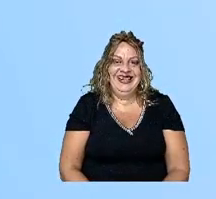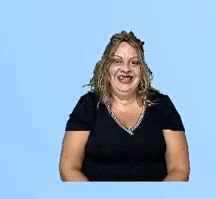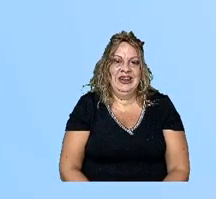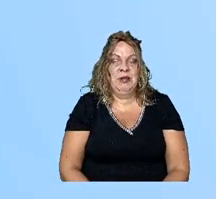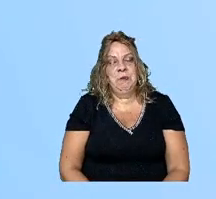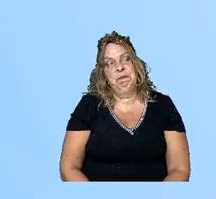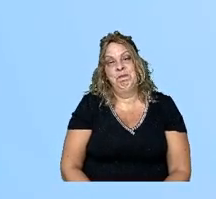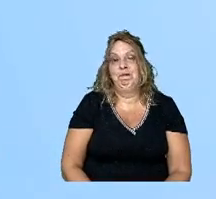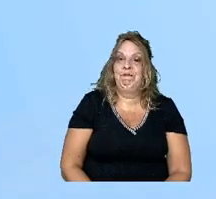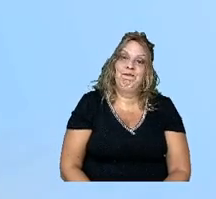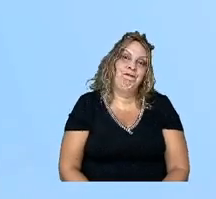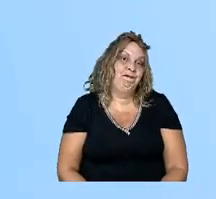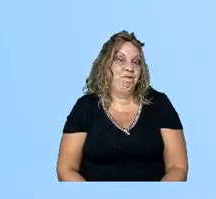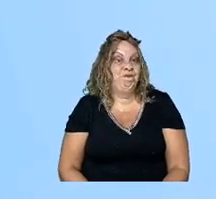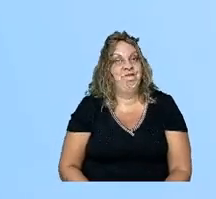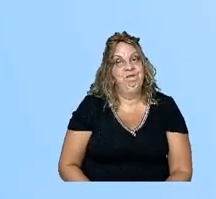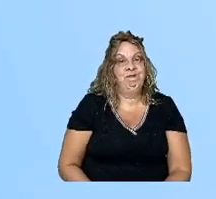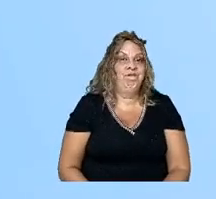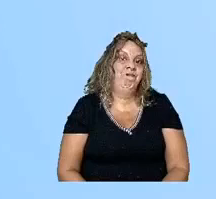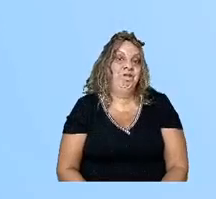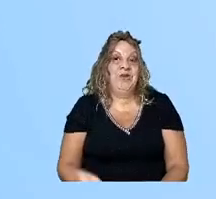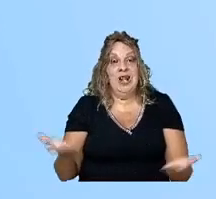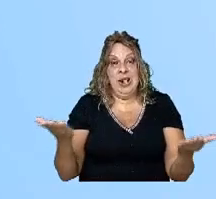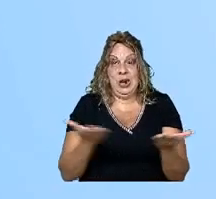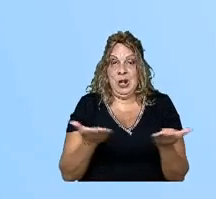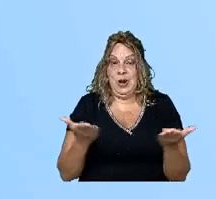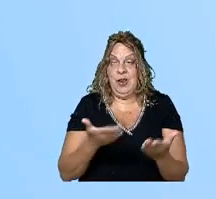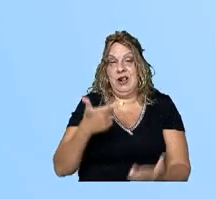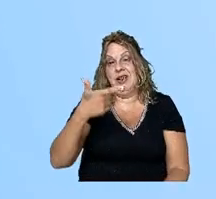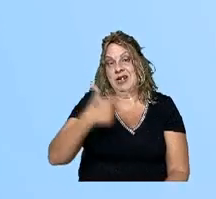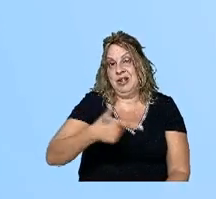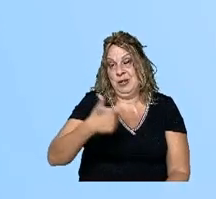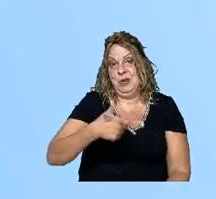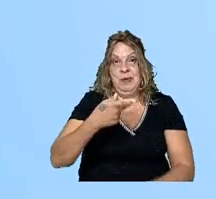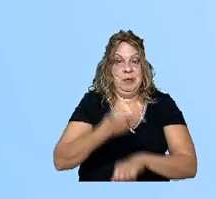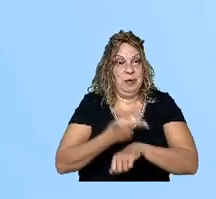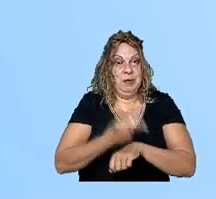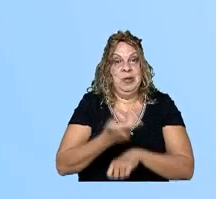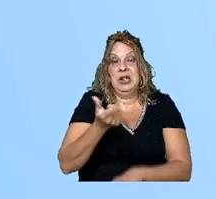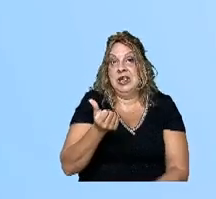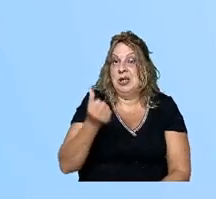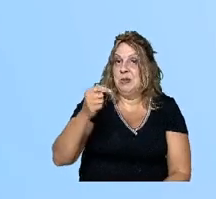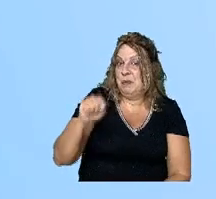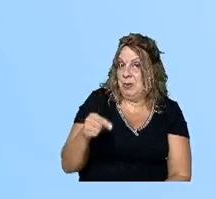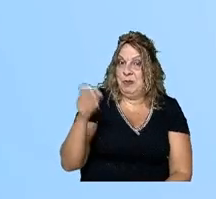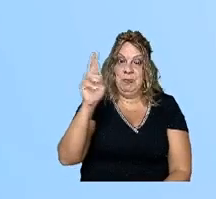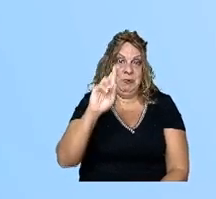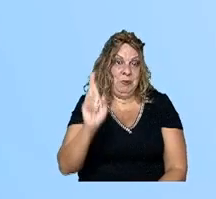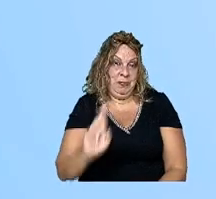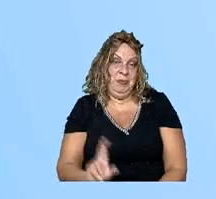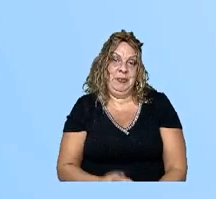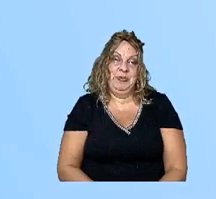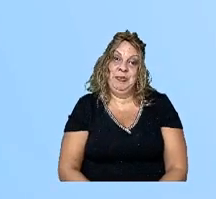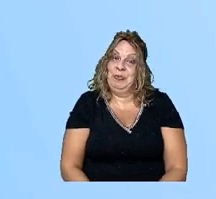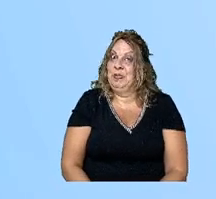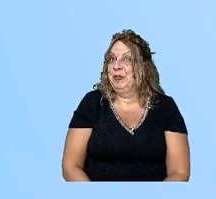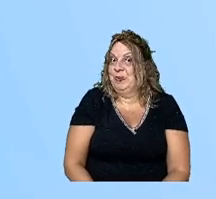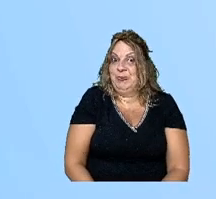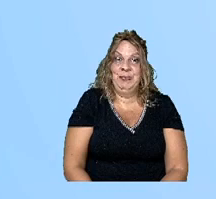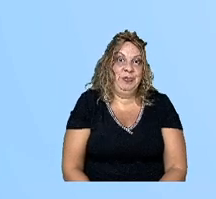No segundo prêmio de hoje, tem 6 mil reais. 6 mil reais agora, no segundo prêmio.